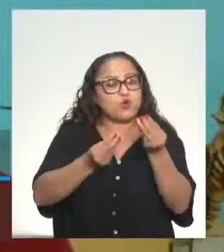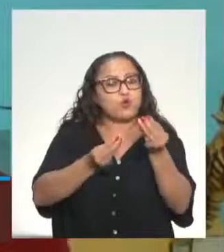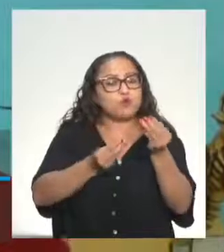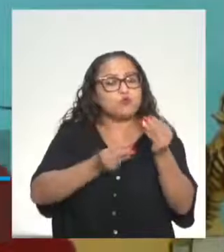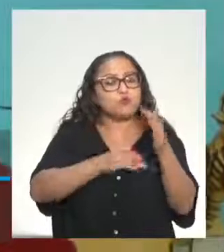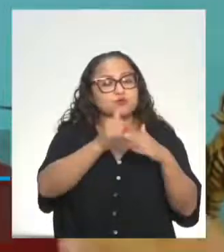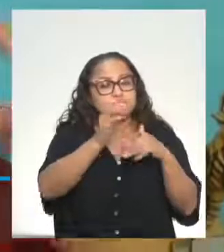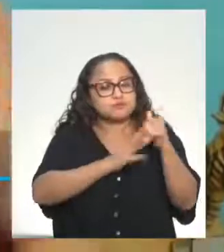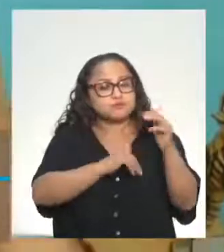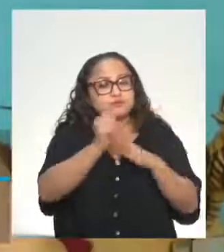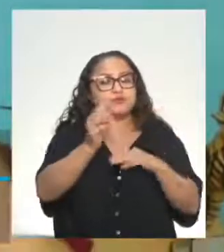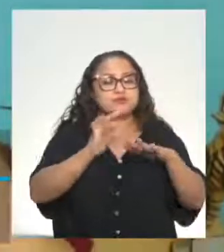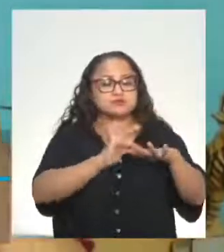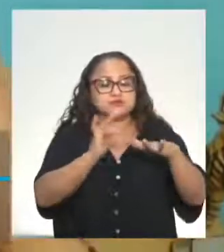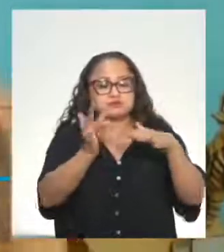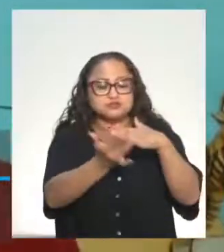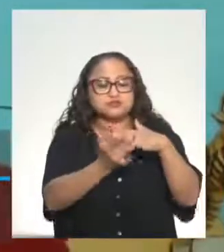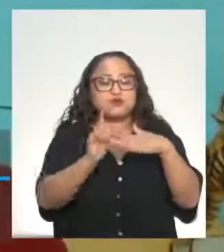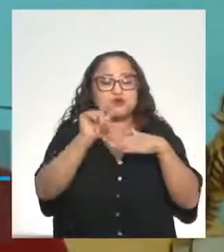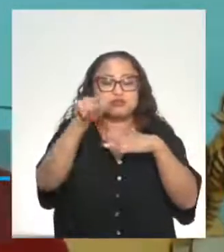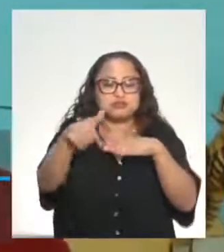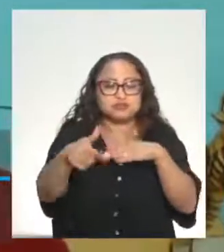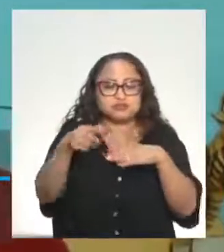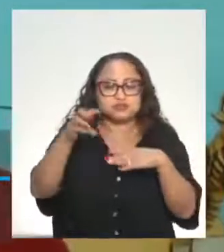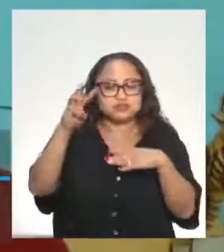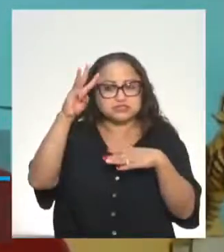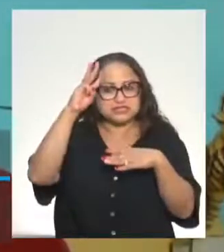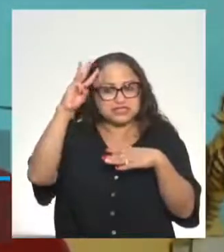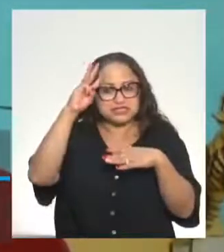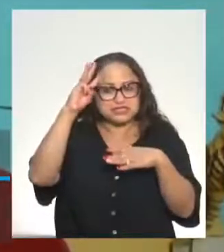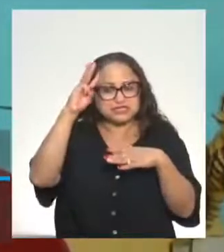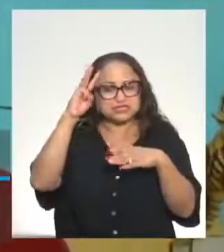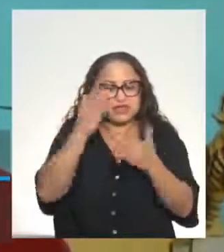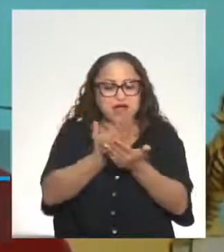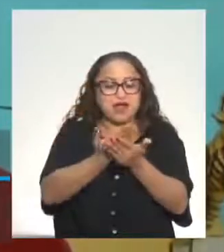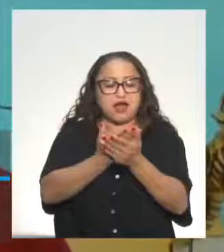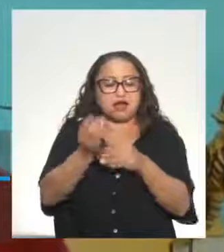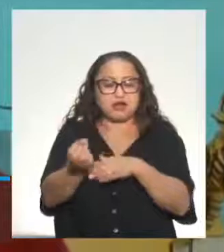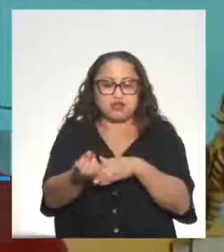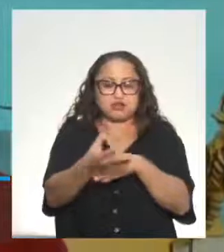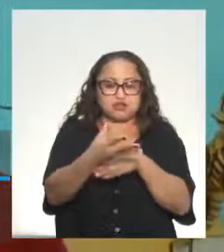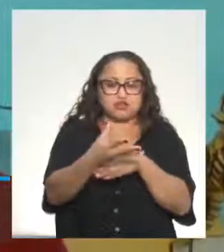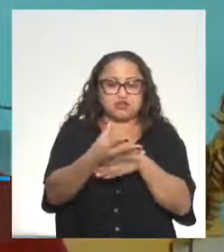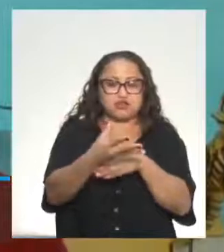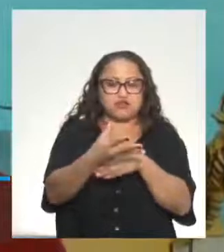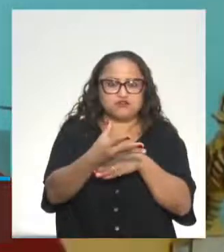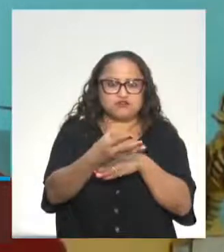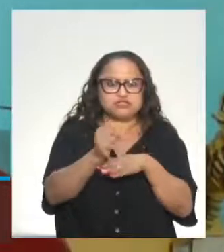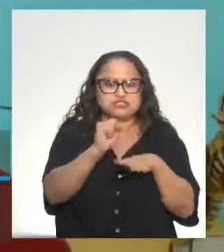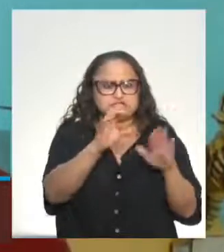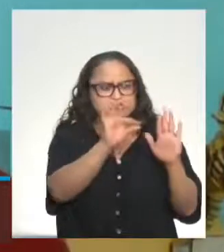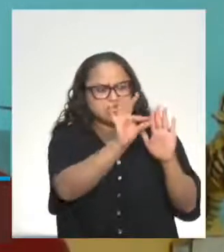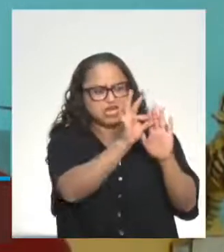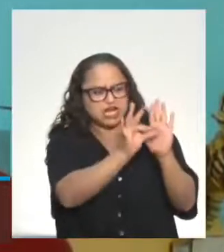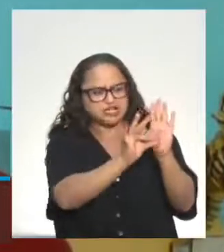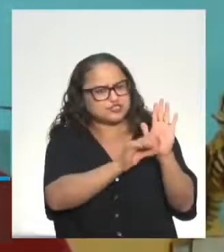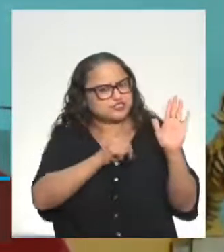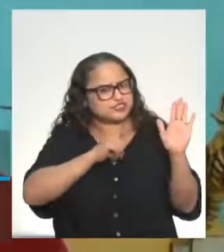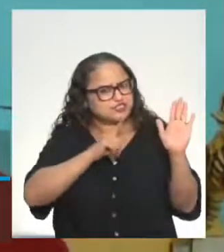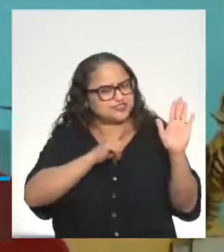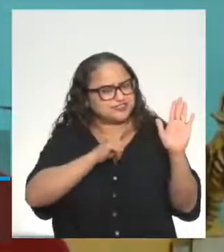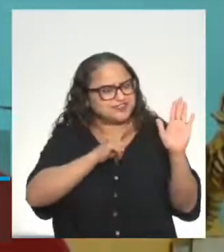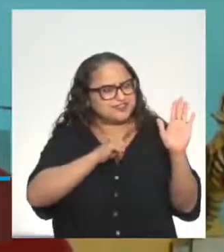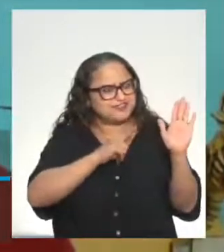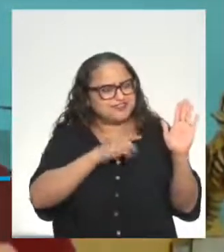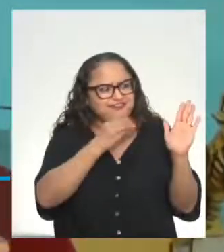na terça-feira, você vai poder acompanhar uma aula totalmente inédita, tá? Então, desmarca tudo que você tenha marcado,